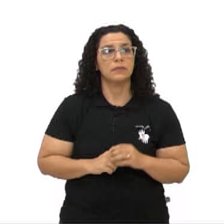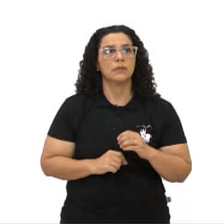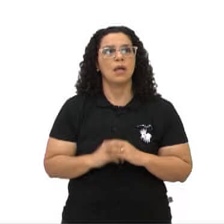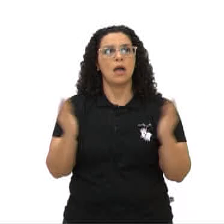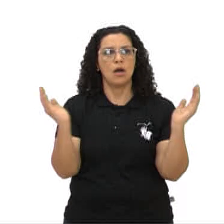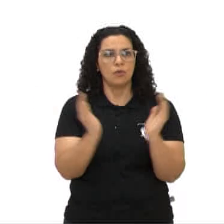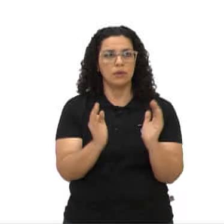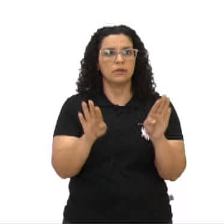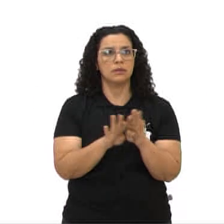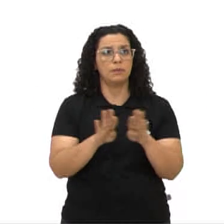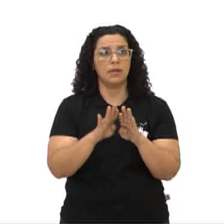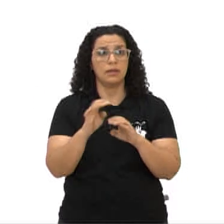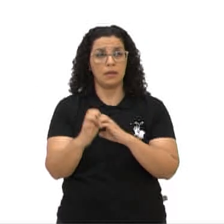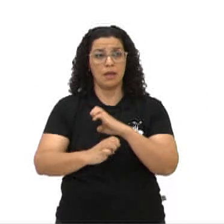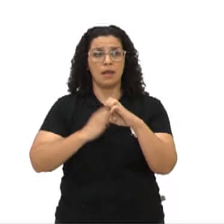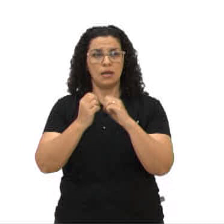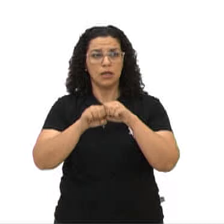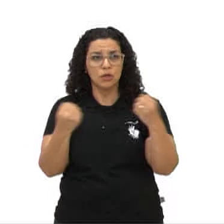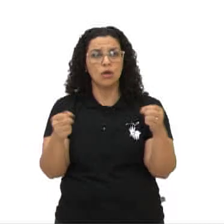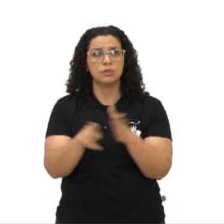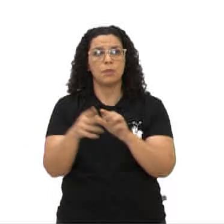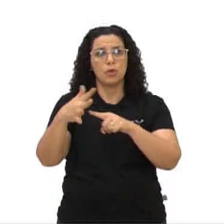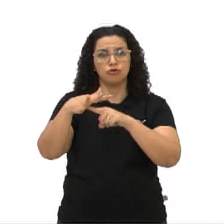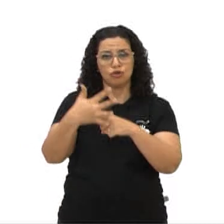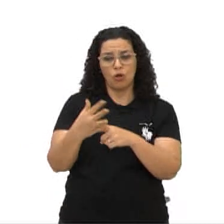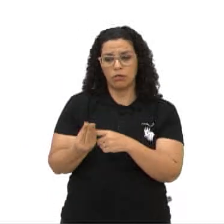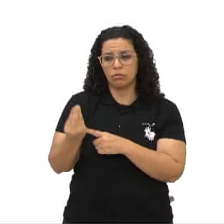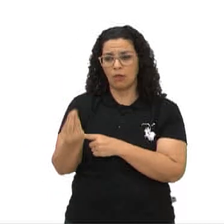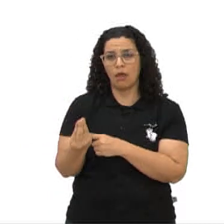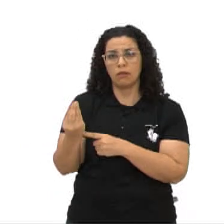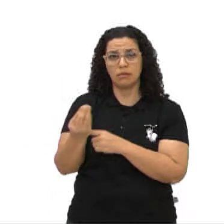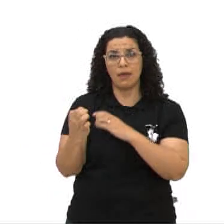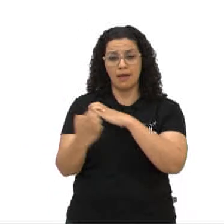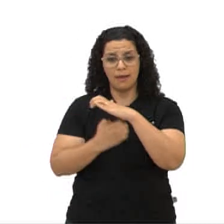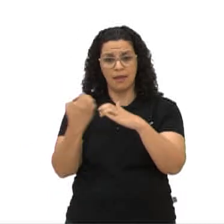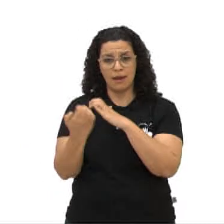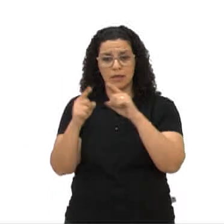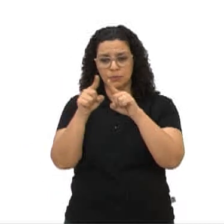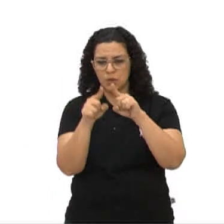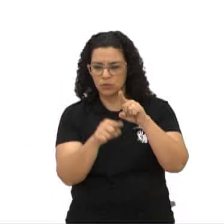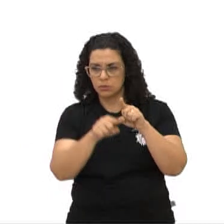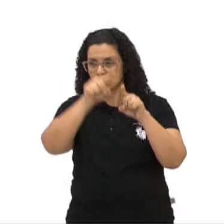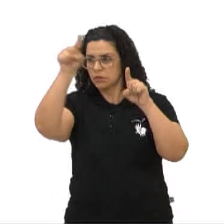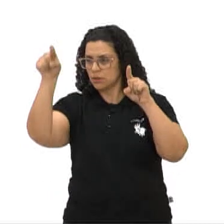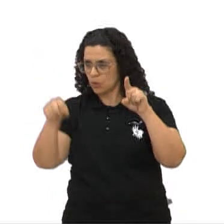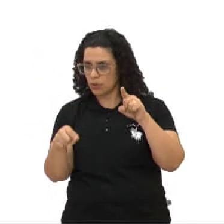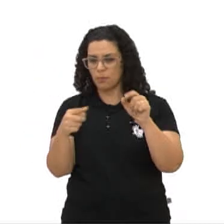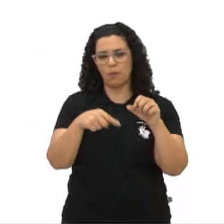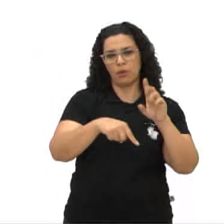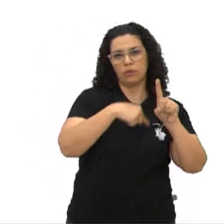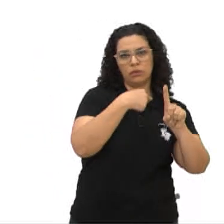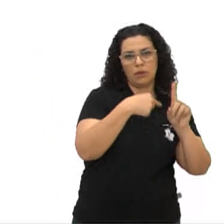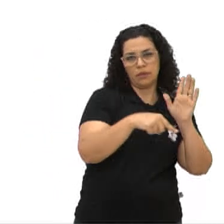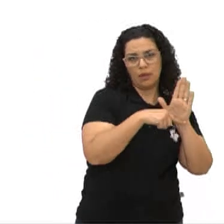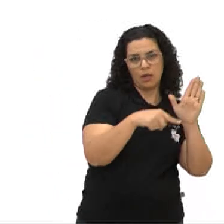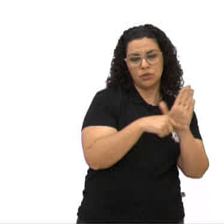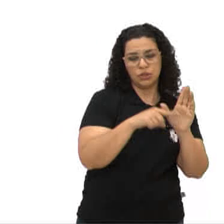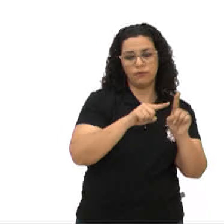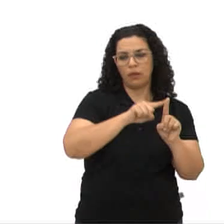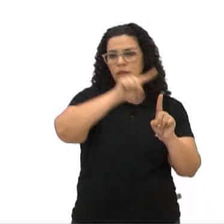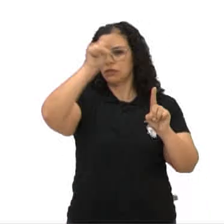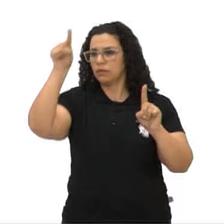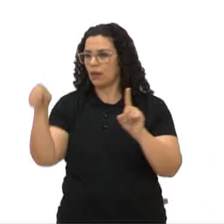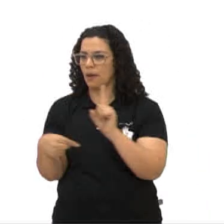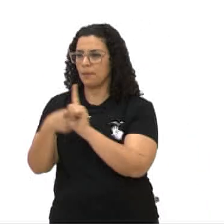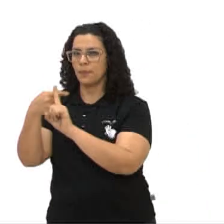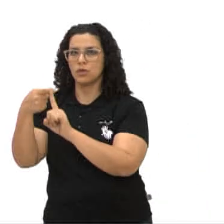eletrólise ígnea, a função do gerador é fornecer elétrons para o circuito elétrico através do seu polo negativo e retirar os